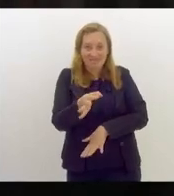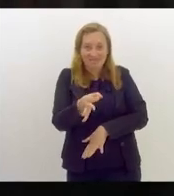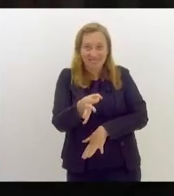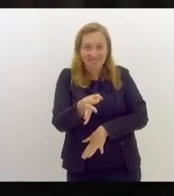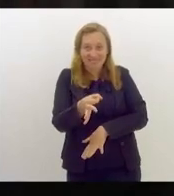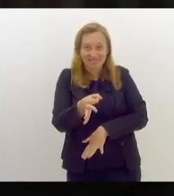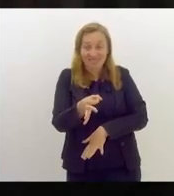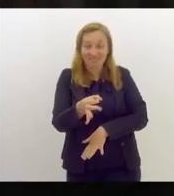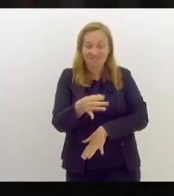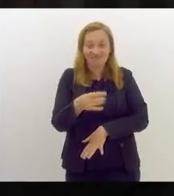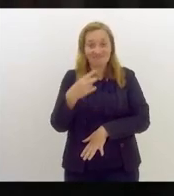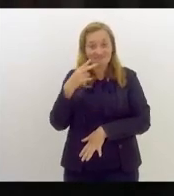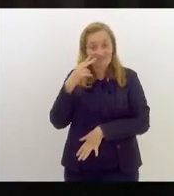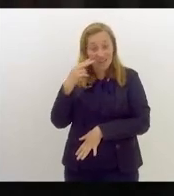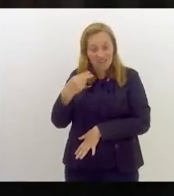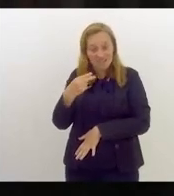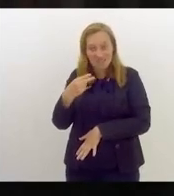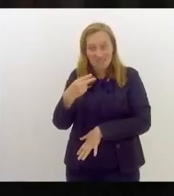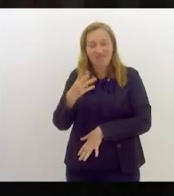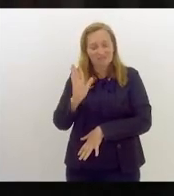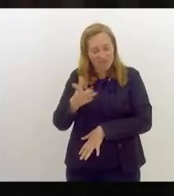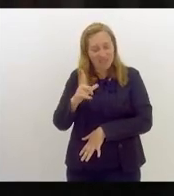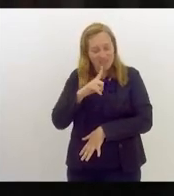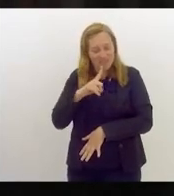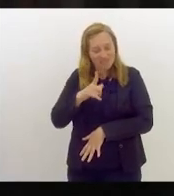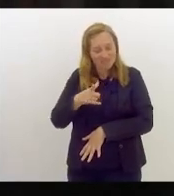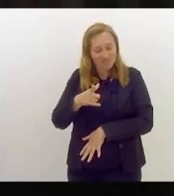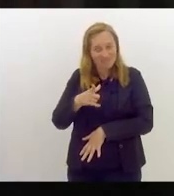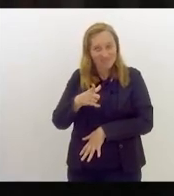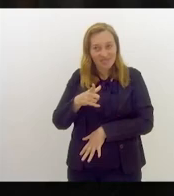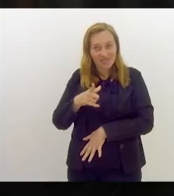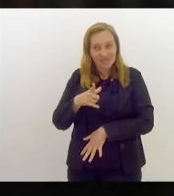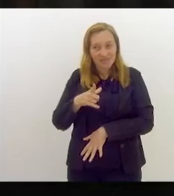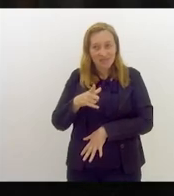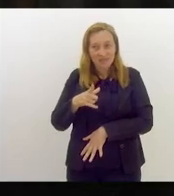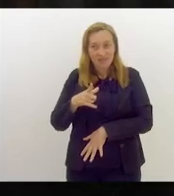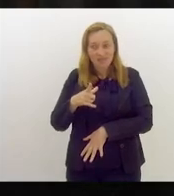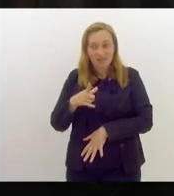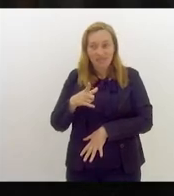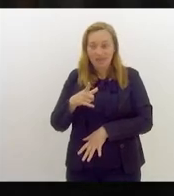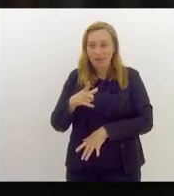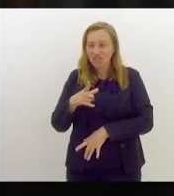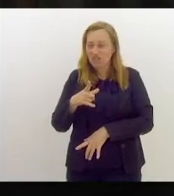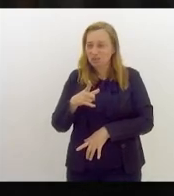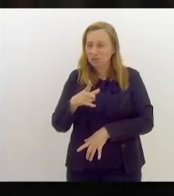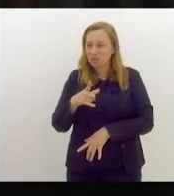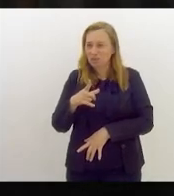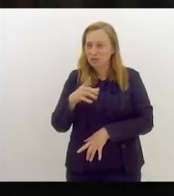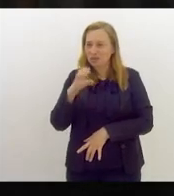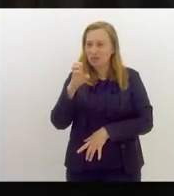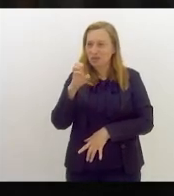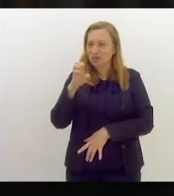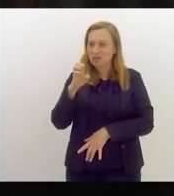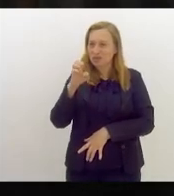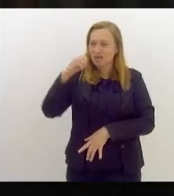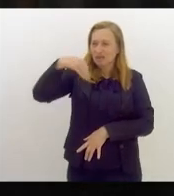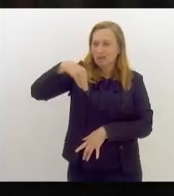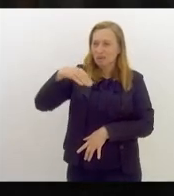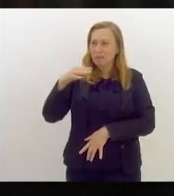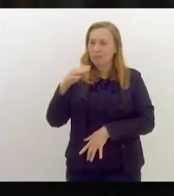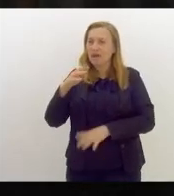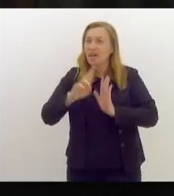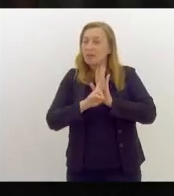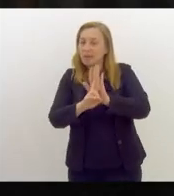terão em mim como já tinha um de seus embaixadores na defesa dos interesses locais